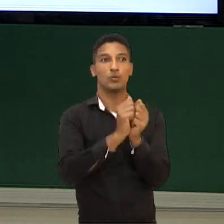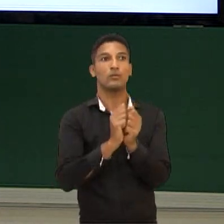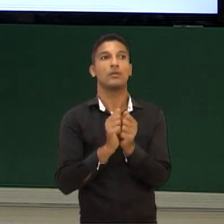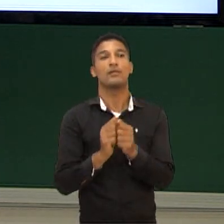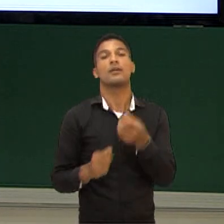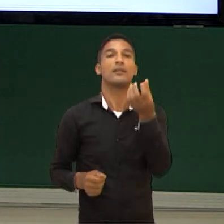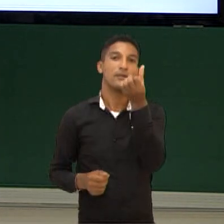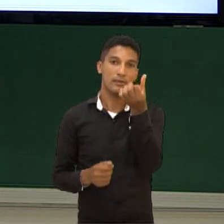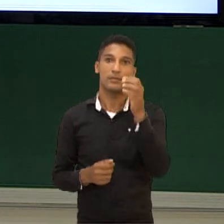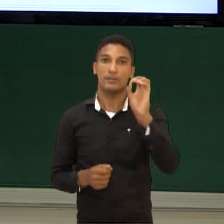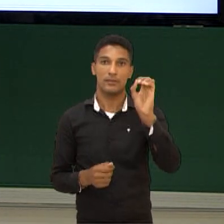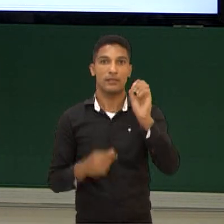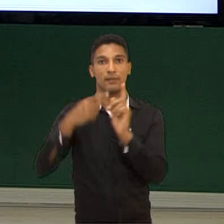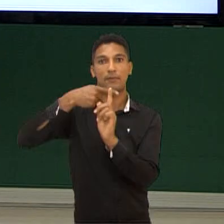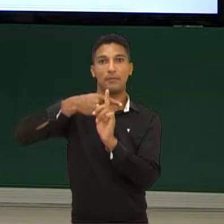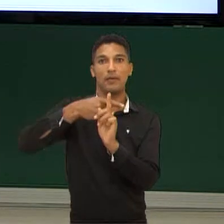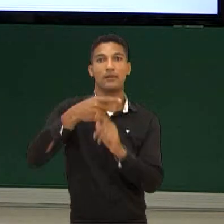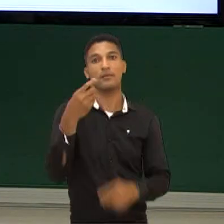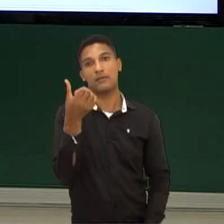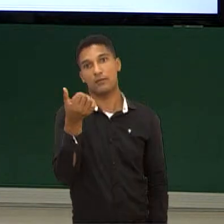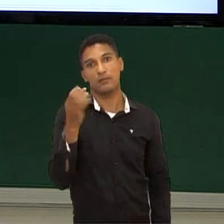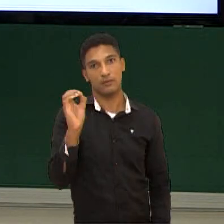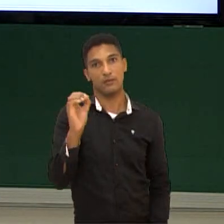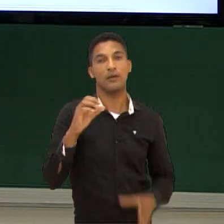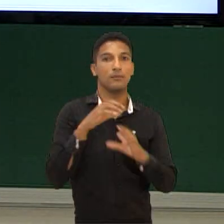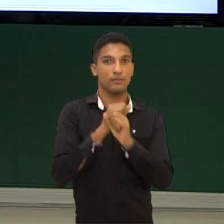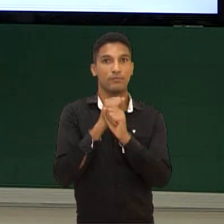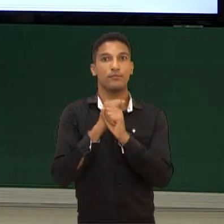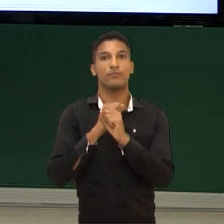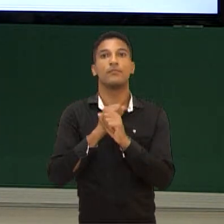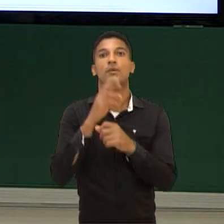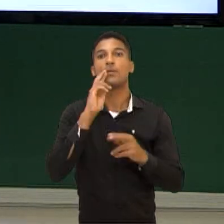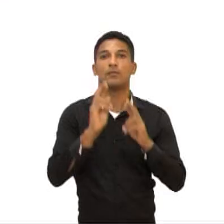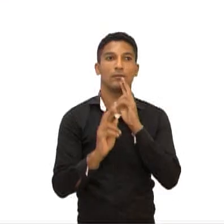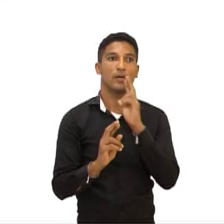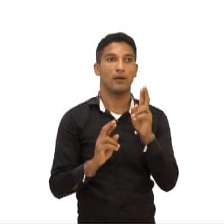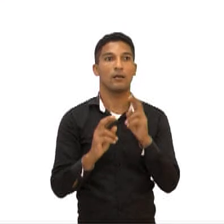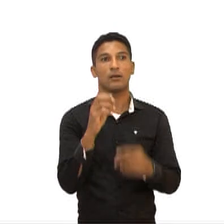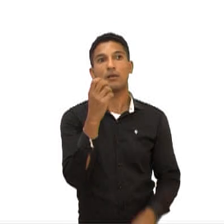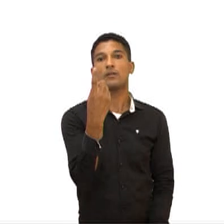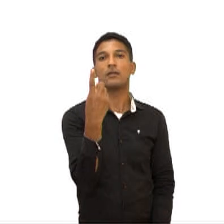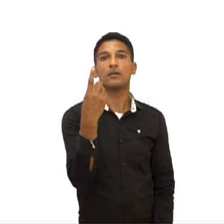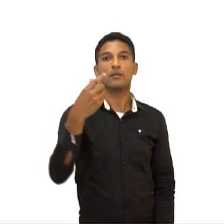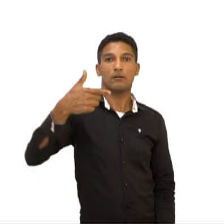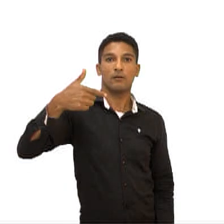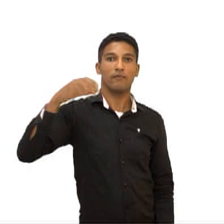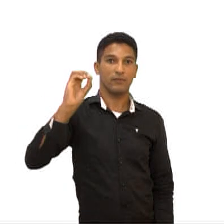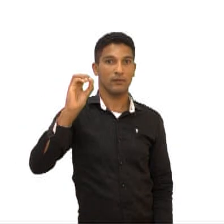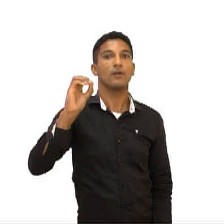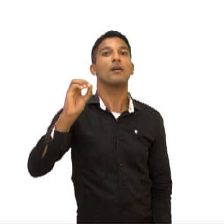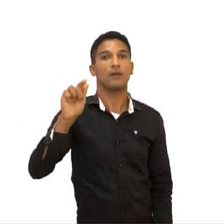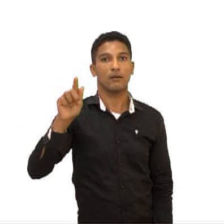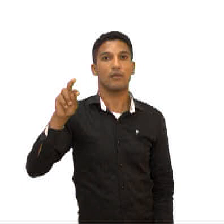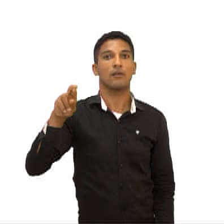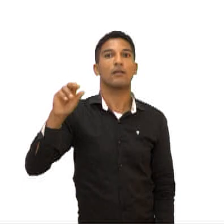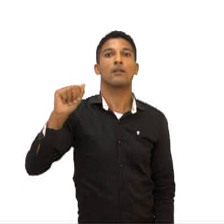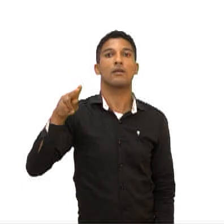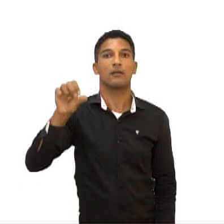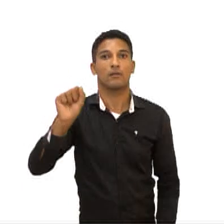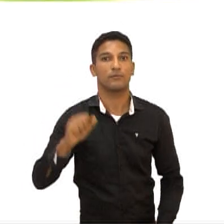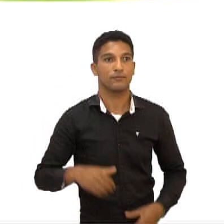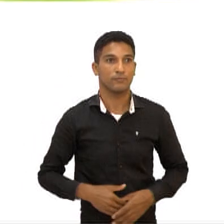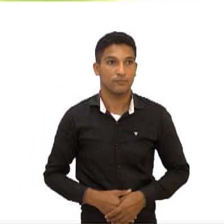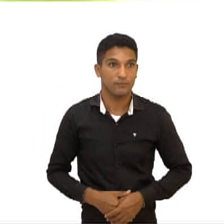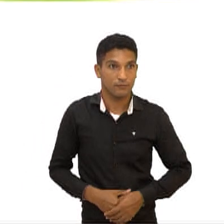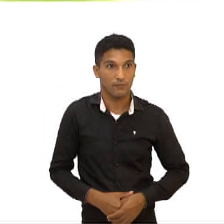60 mais 60, né? Que vai me resultar em 120 graus. Com isso, nós